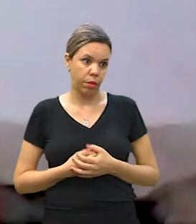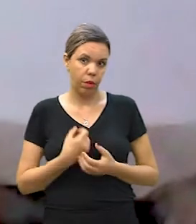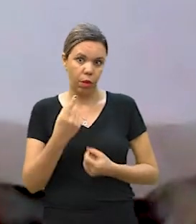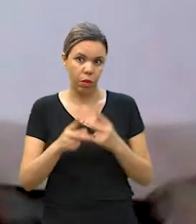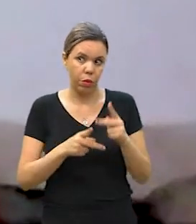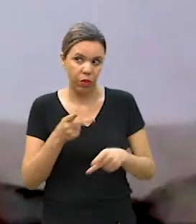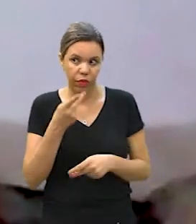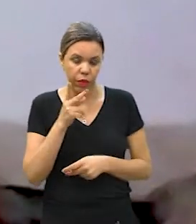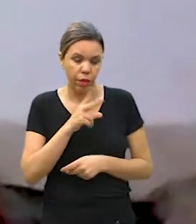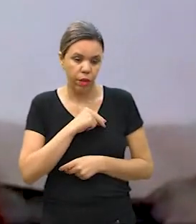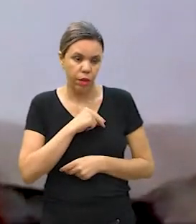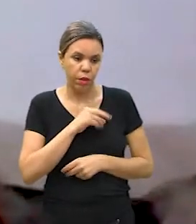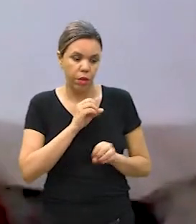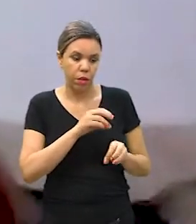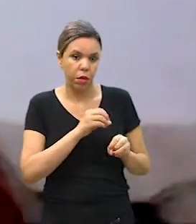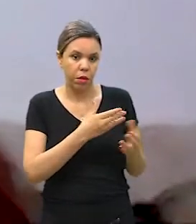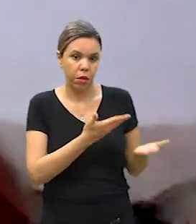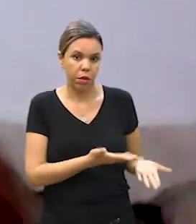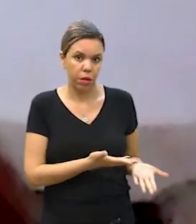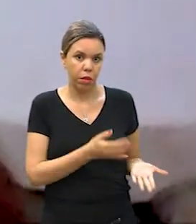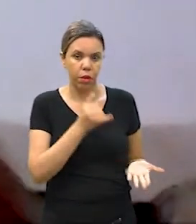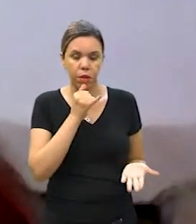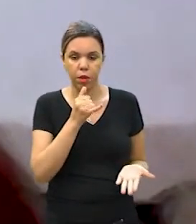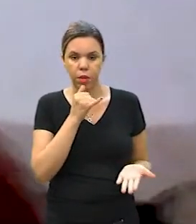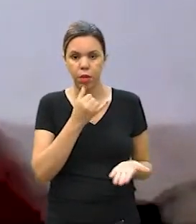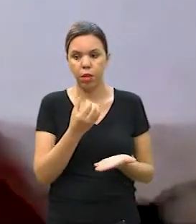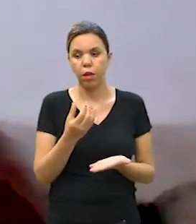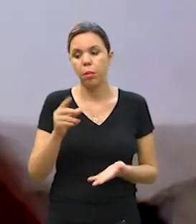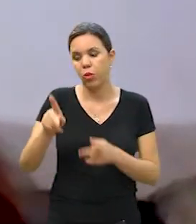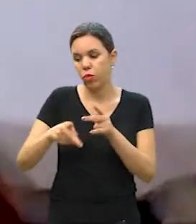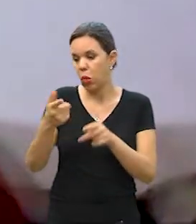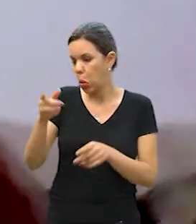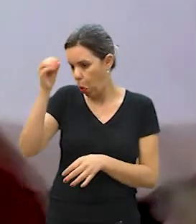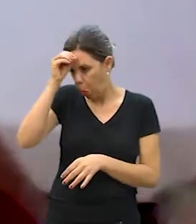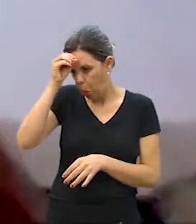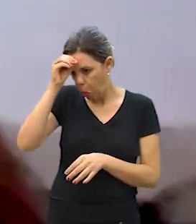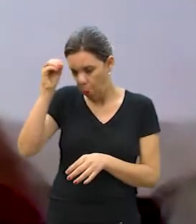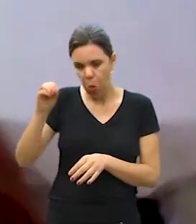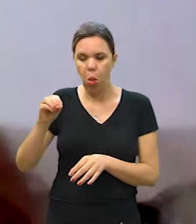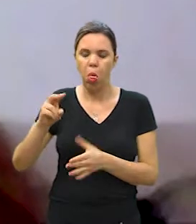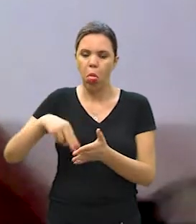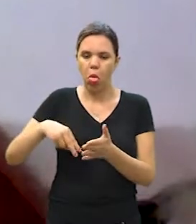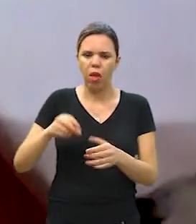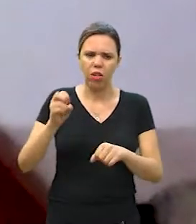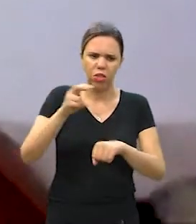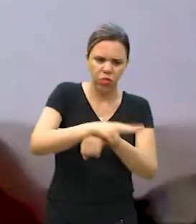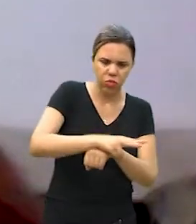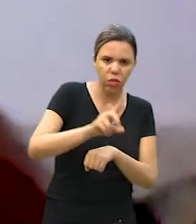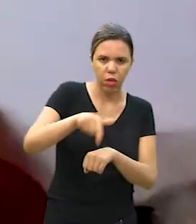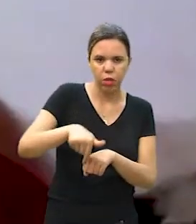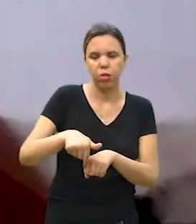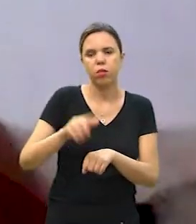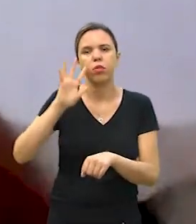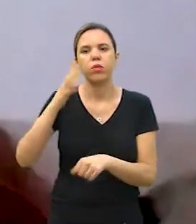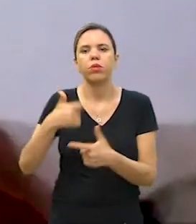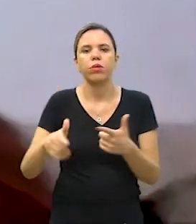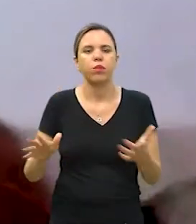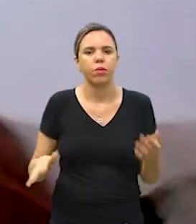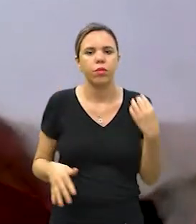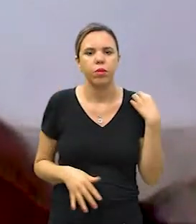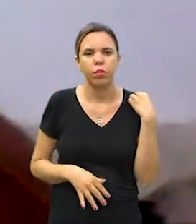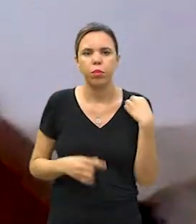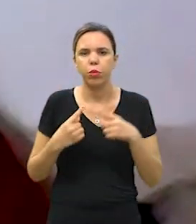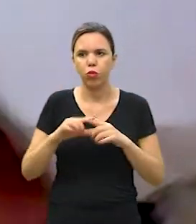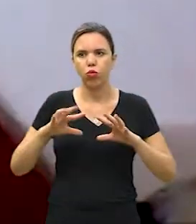tem algumas pessoas que até falam, né, que se a educação, ou, por exemplo, o analfabetismo fosse um vírus, já teria sido